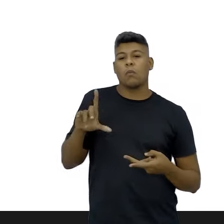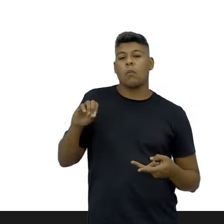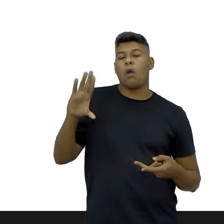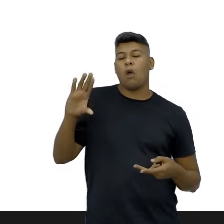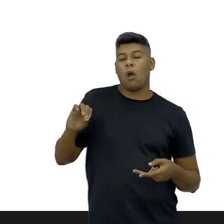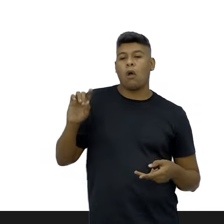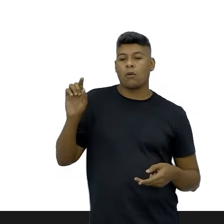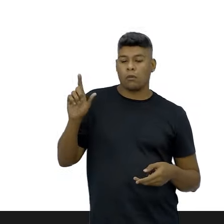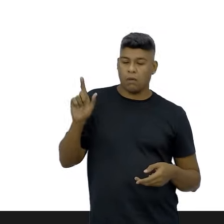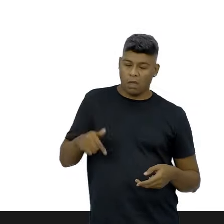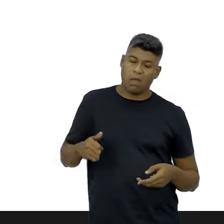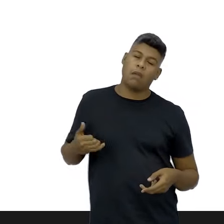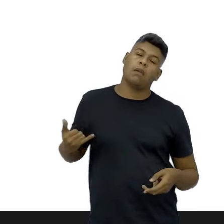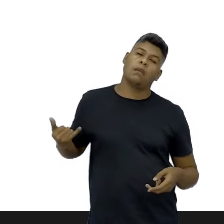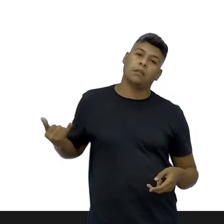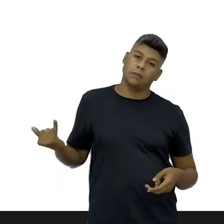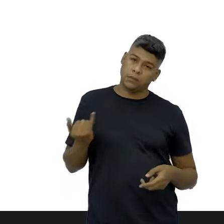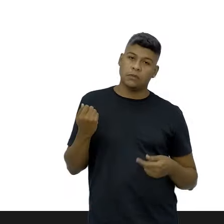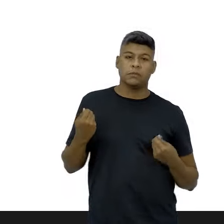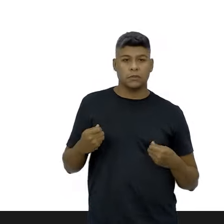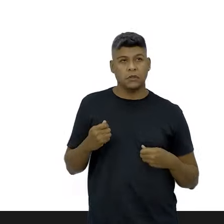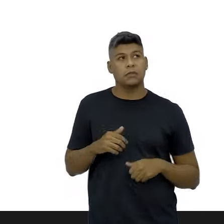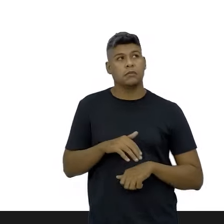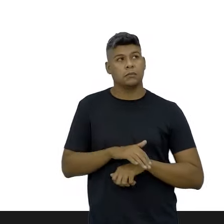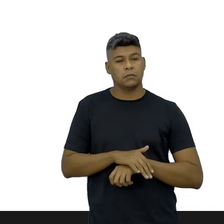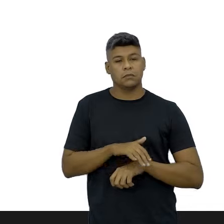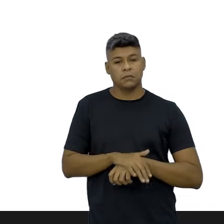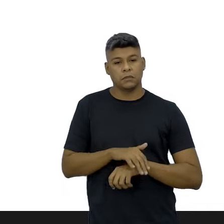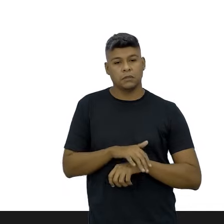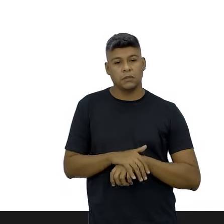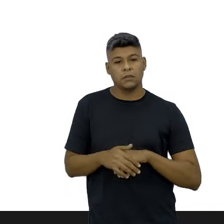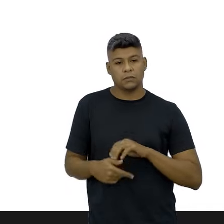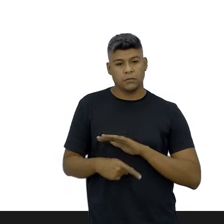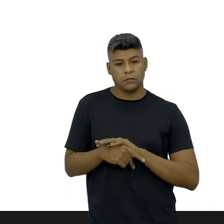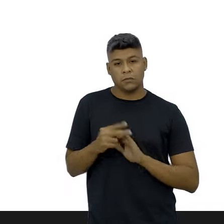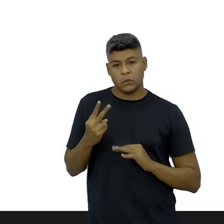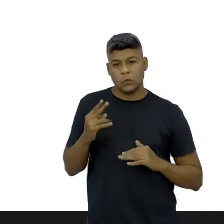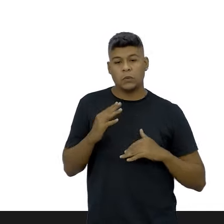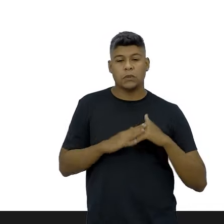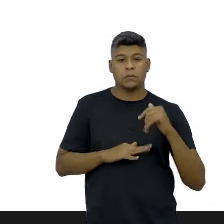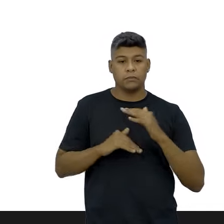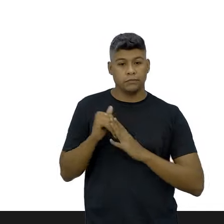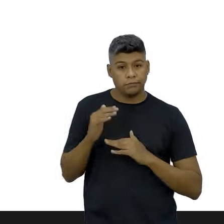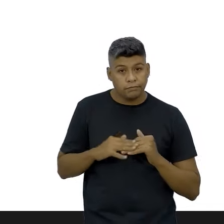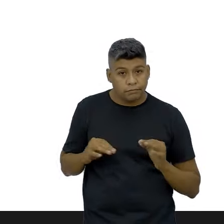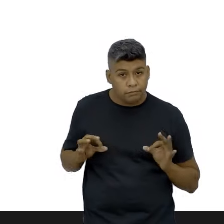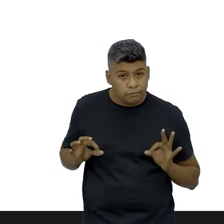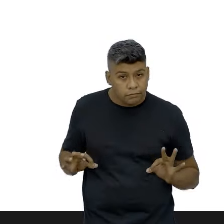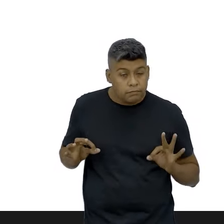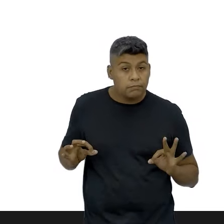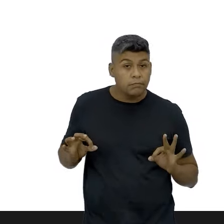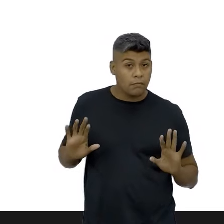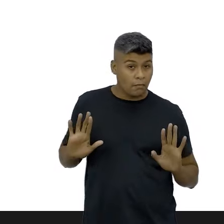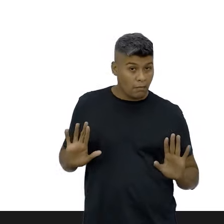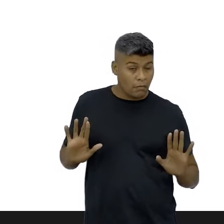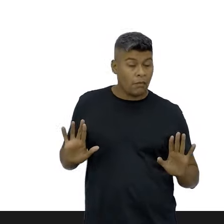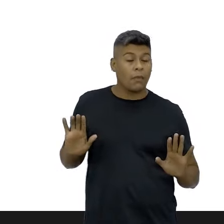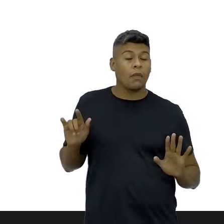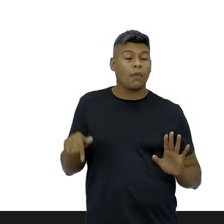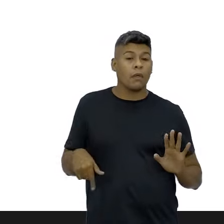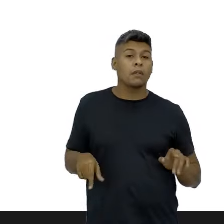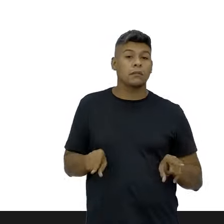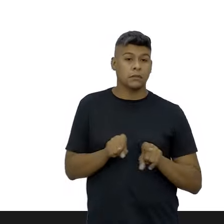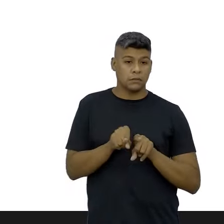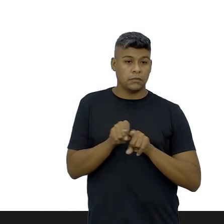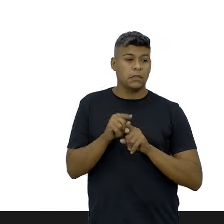considerações importantes que precisam ser feitas acerca dessas duas habilidades, né? Então, em primeiro lugar, tratam-se também